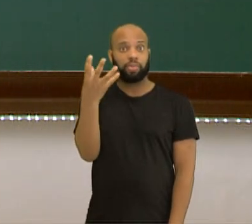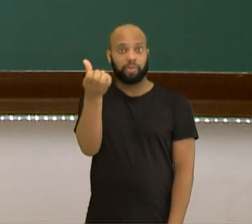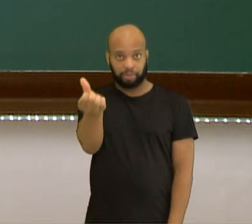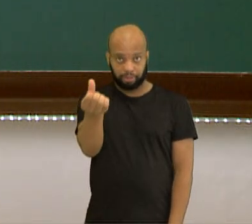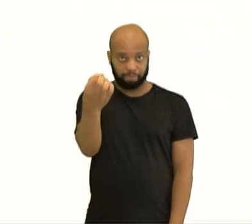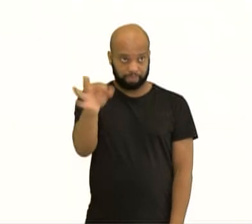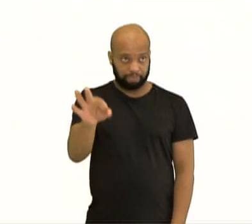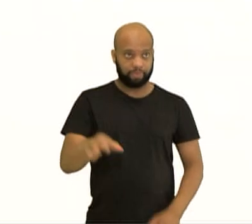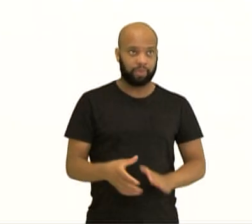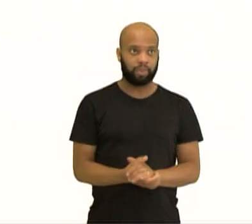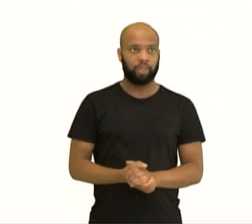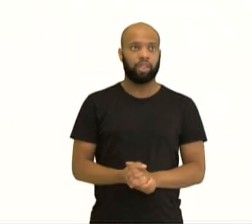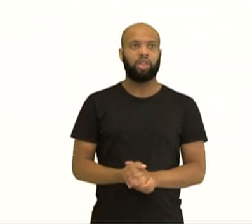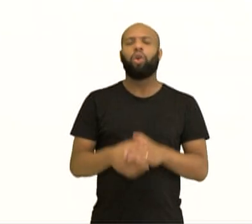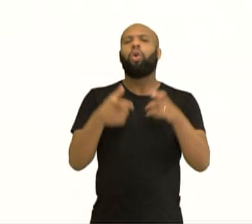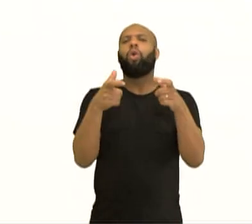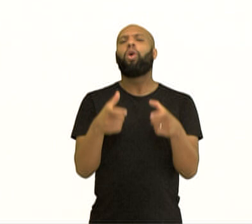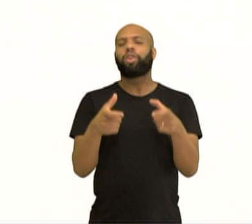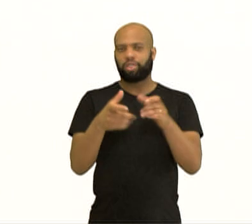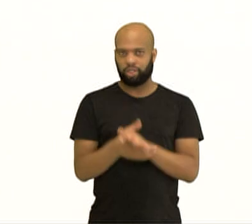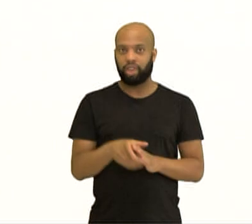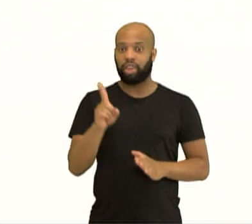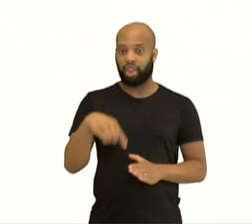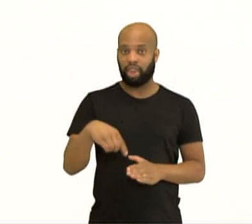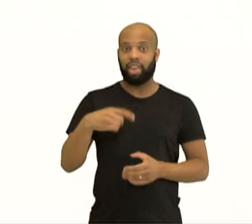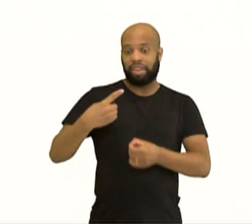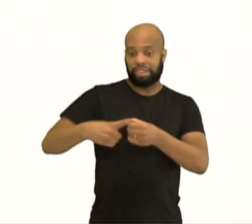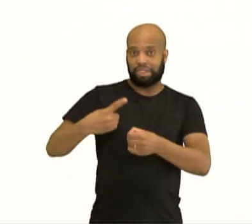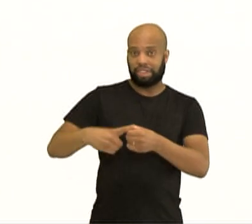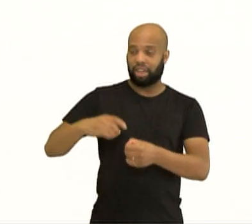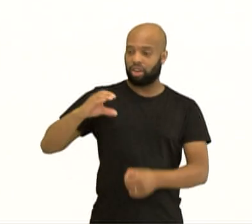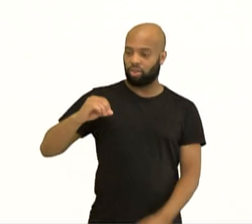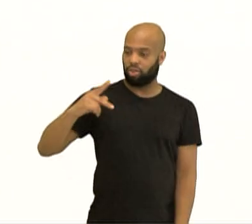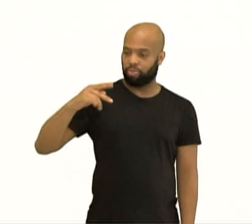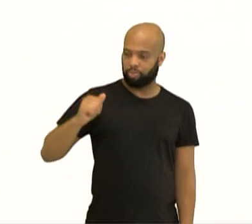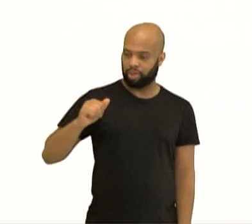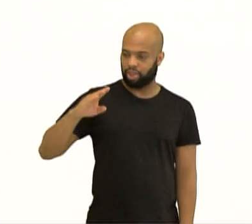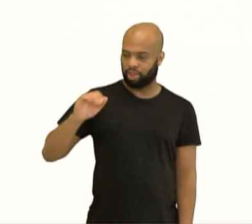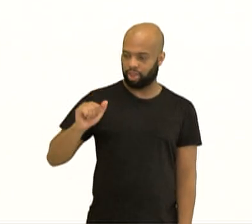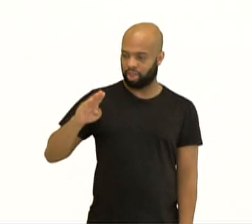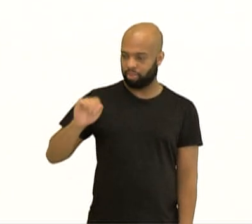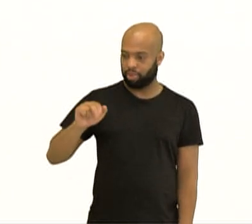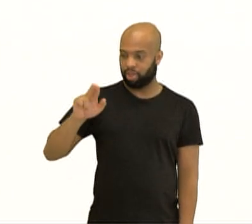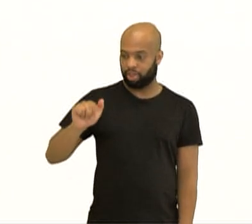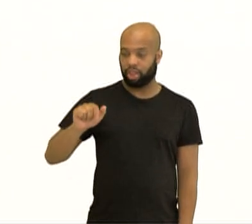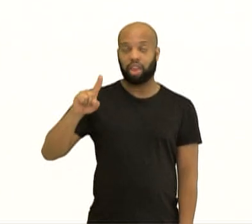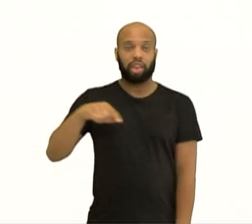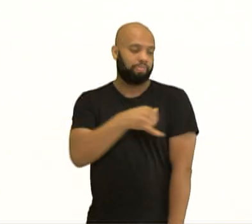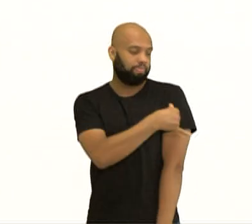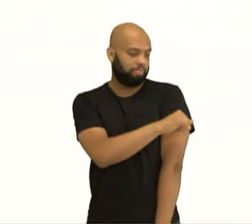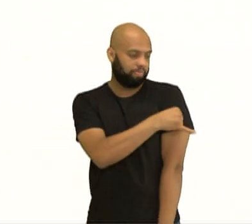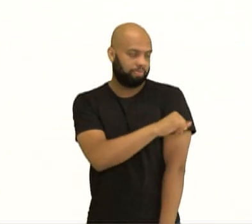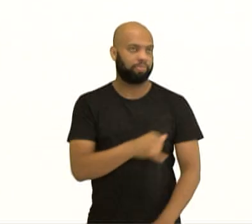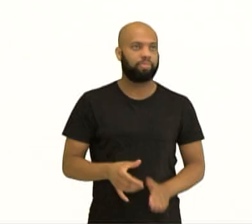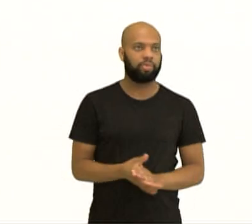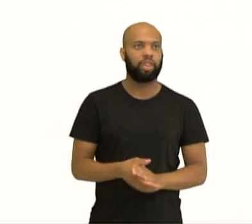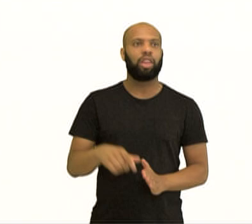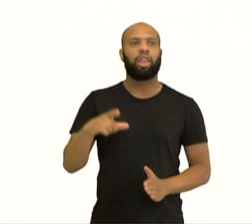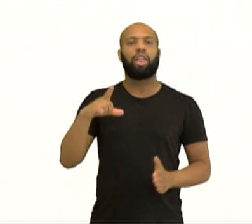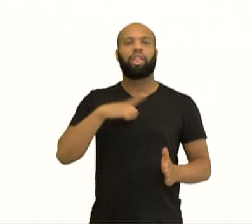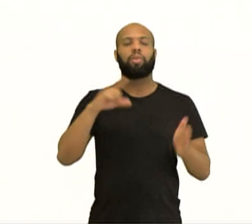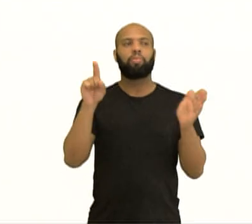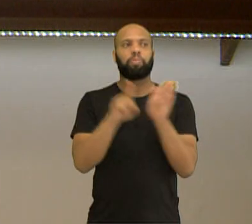1945 e 1946, tá? O berço foi Copacabana, no Rio de Janeiro, tá? Agora eu pergunto